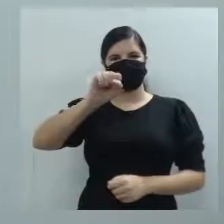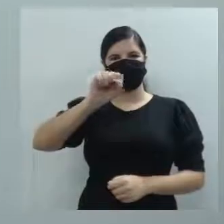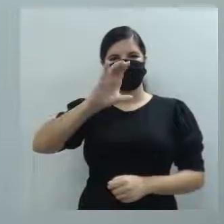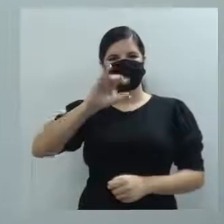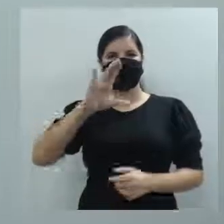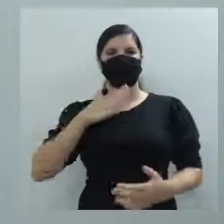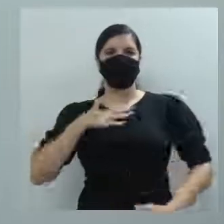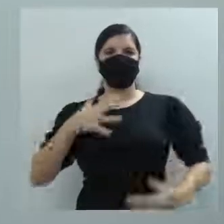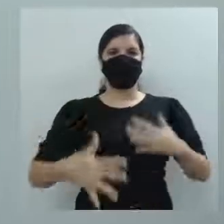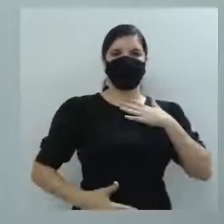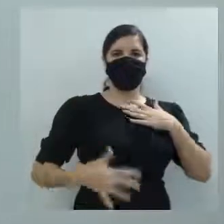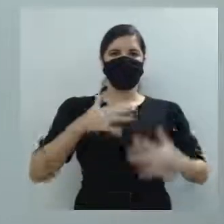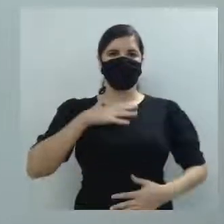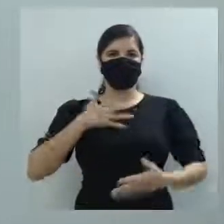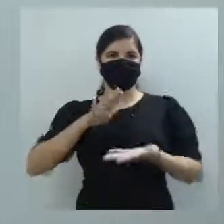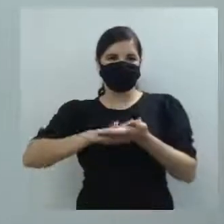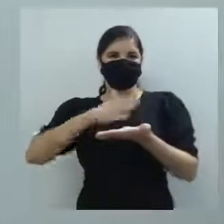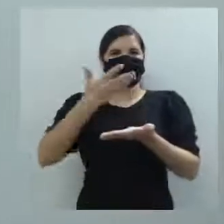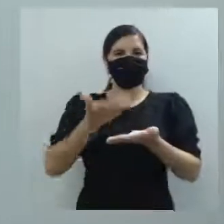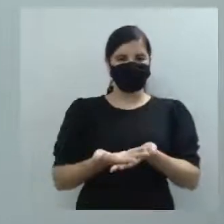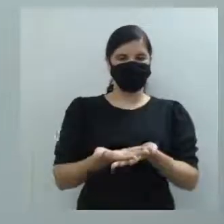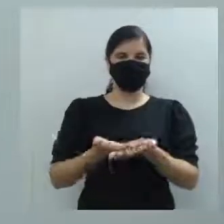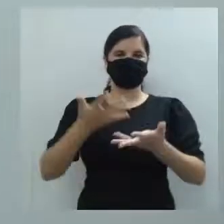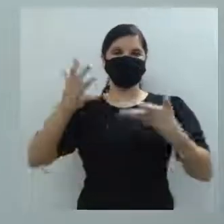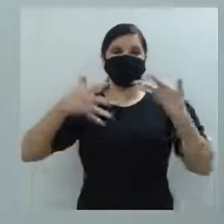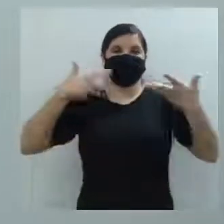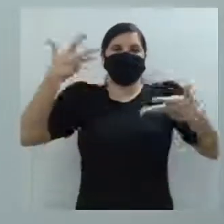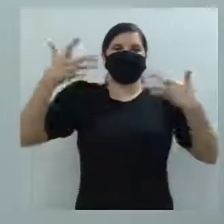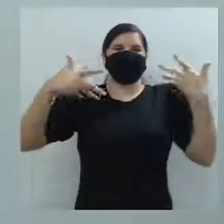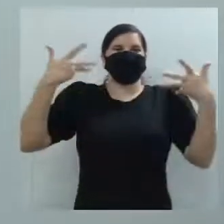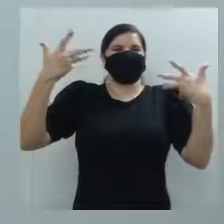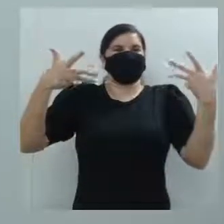corpo, como a nossa intérprete faz. Alegria,